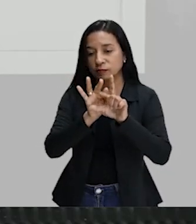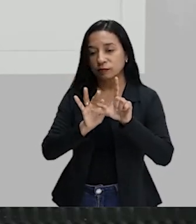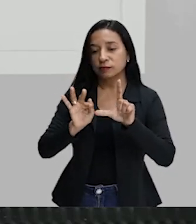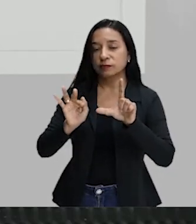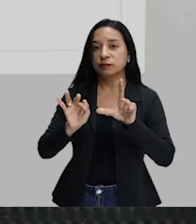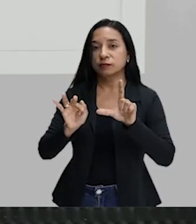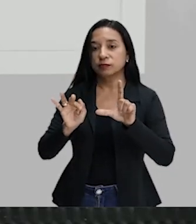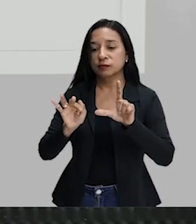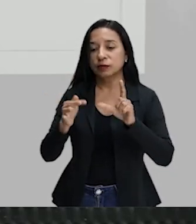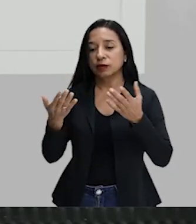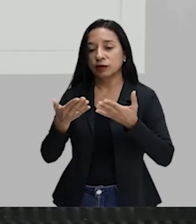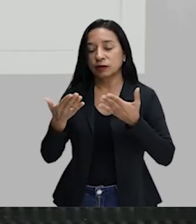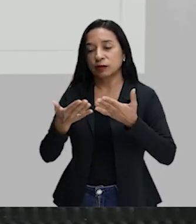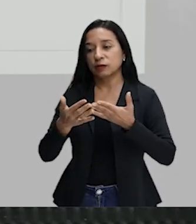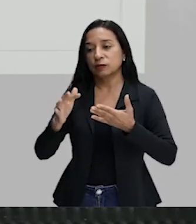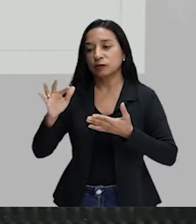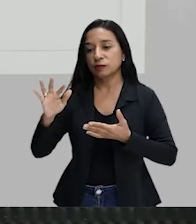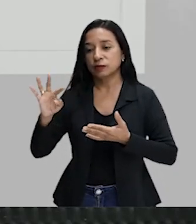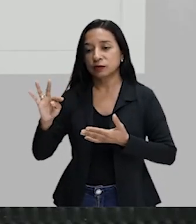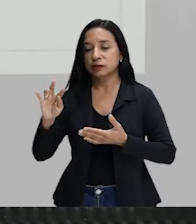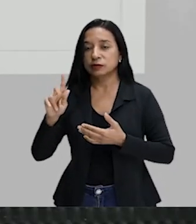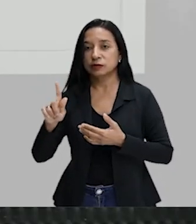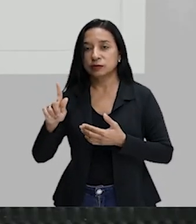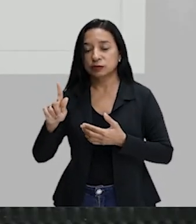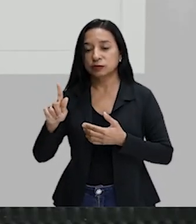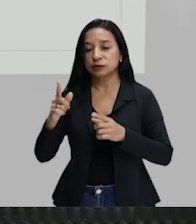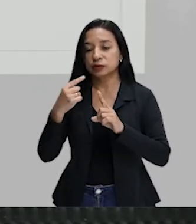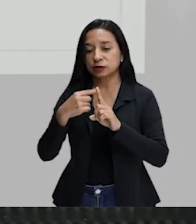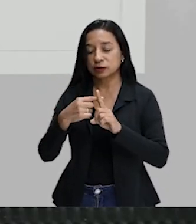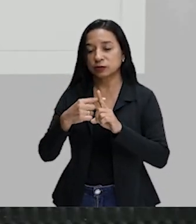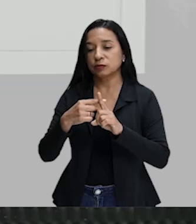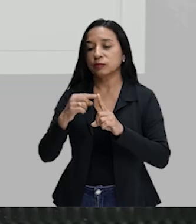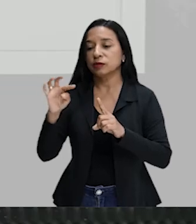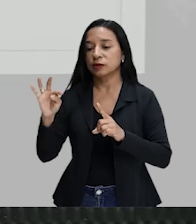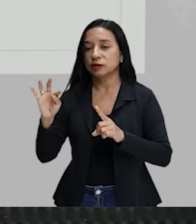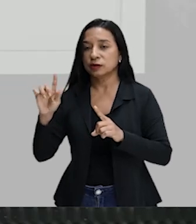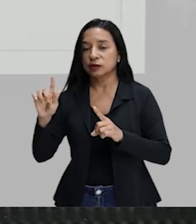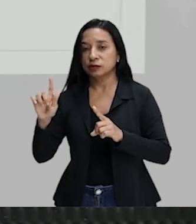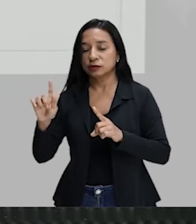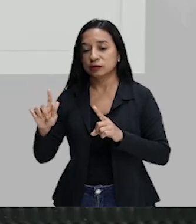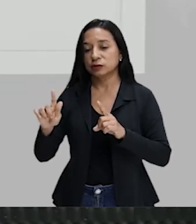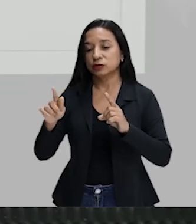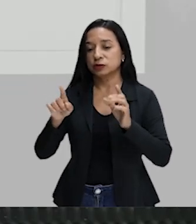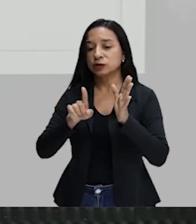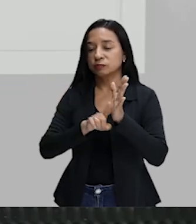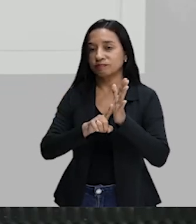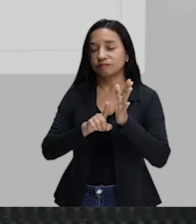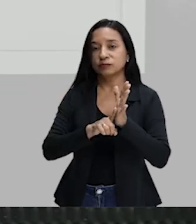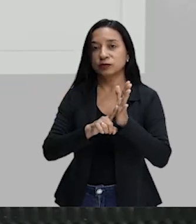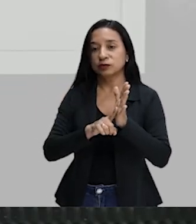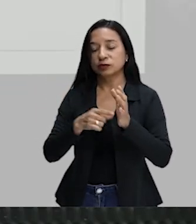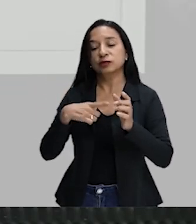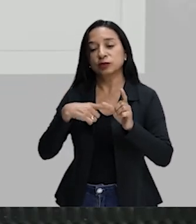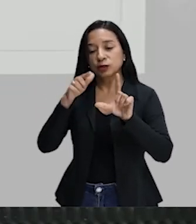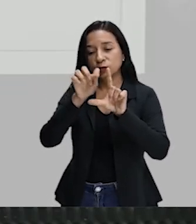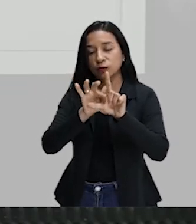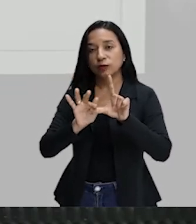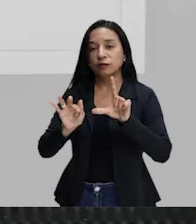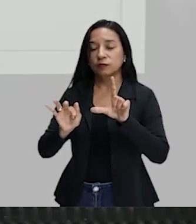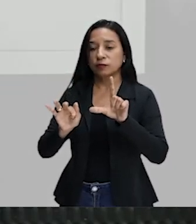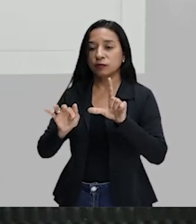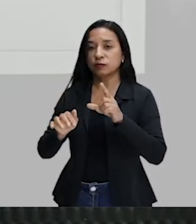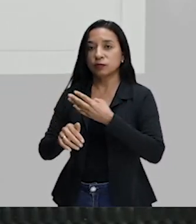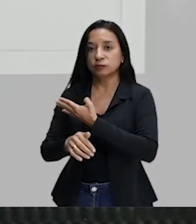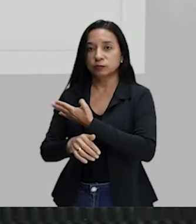tangente, tá? Vamos ver aqui a tangente da soma e a tangente da diferença. Existe uma formulazinha para a